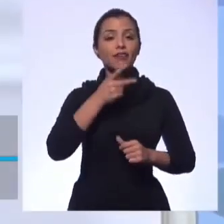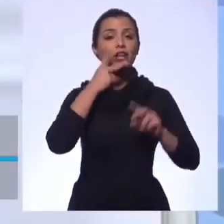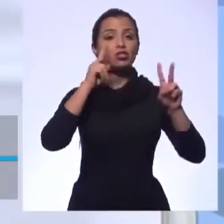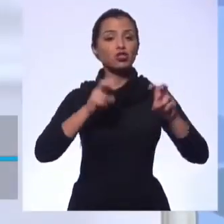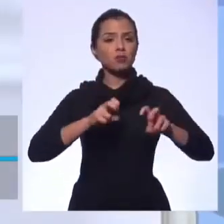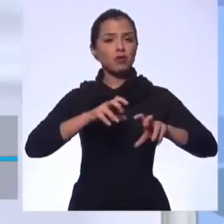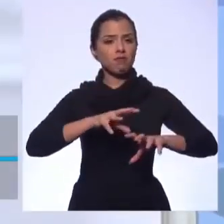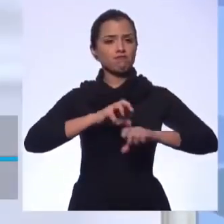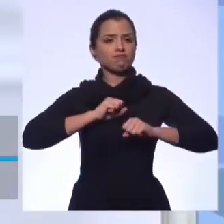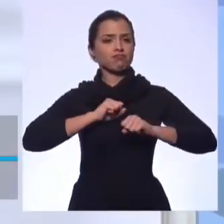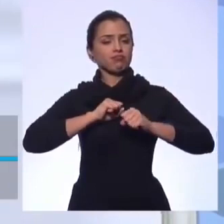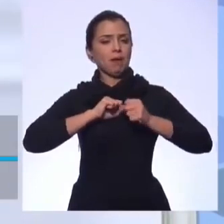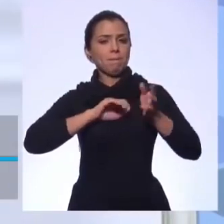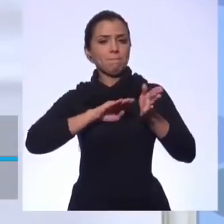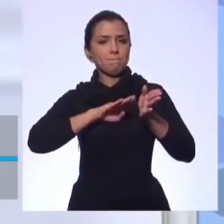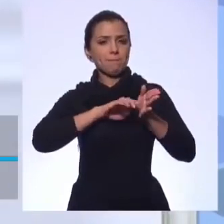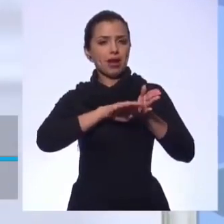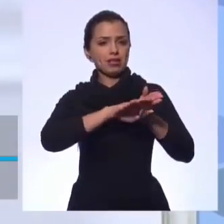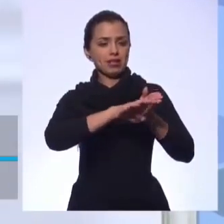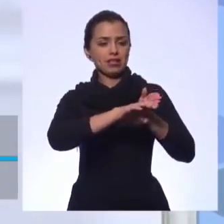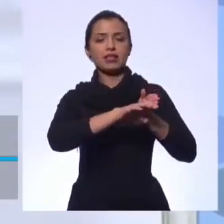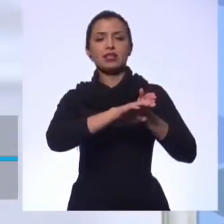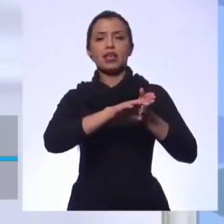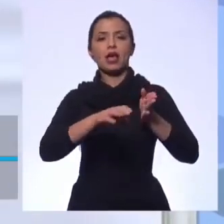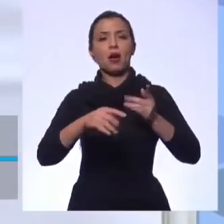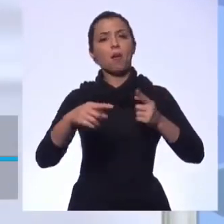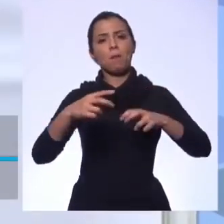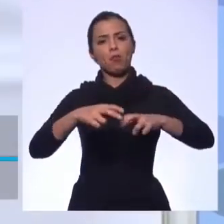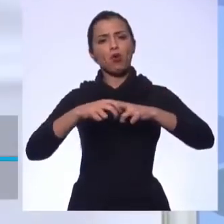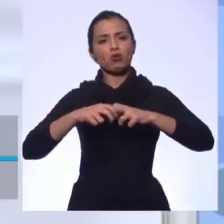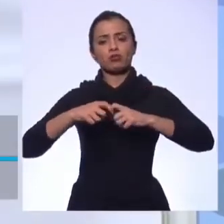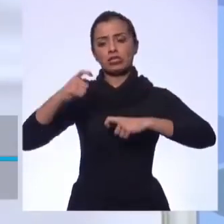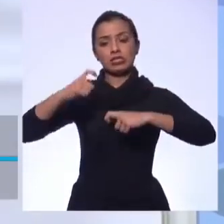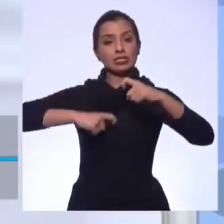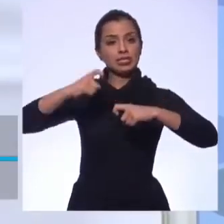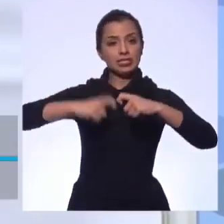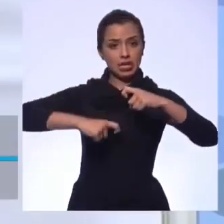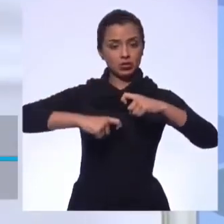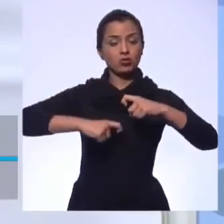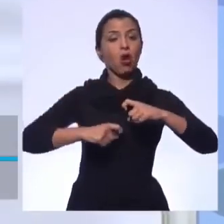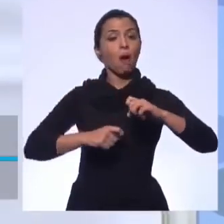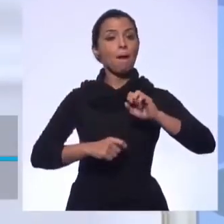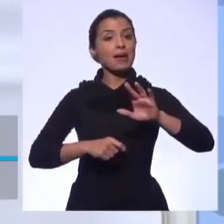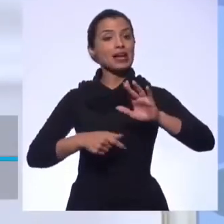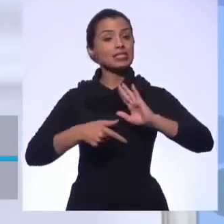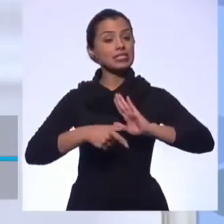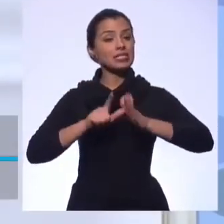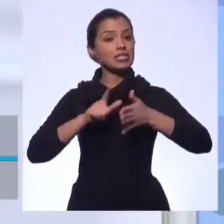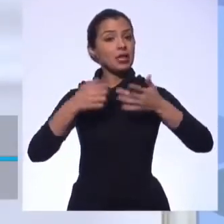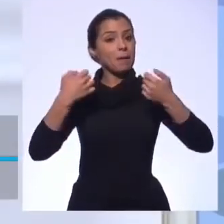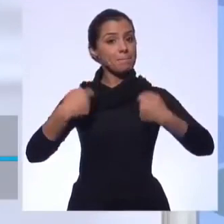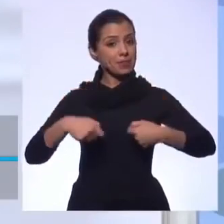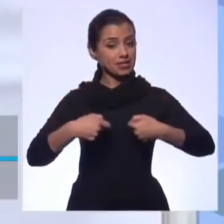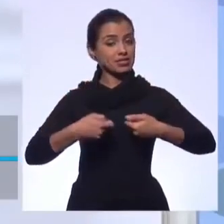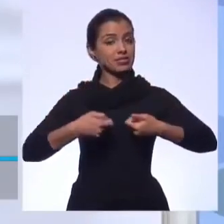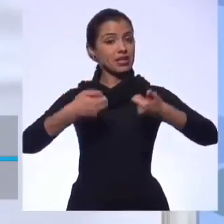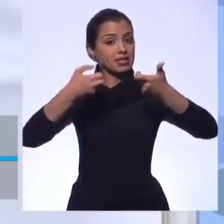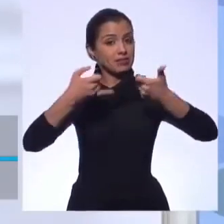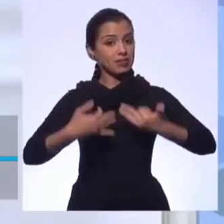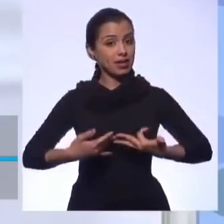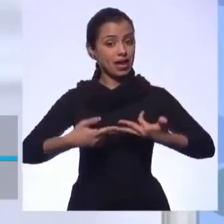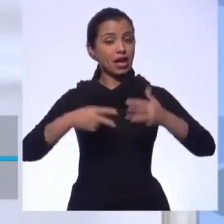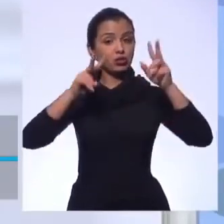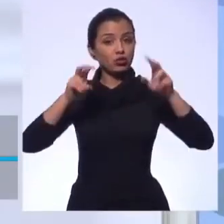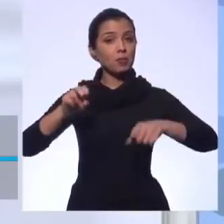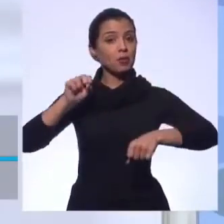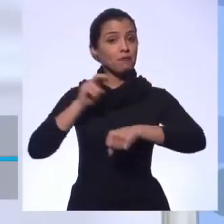bacterianas causadas, infecções sexualmente transmissíveis causadas por bactéria, mas antes eu preciso retomar os vírus. Por isso que eu coloquei ali